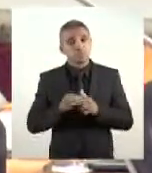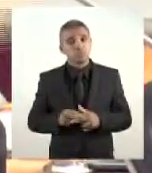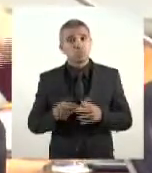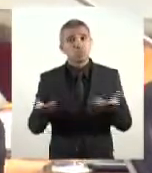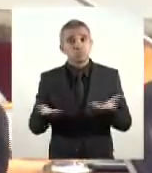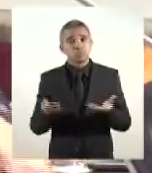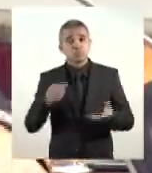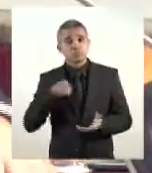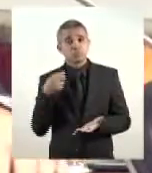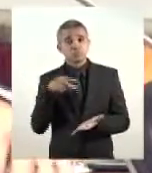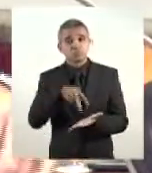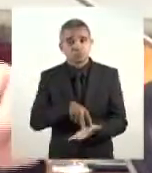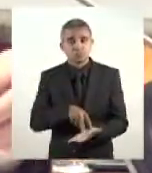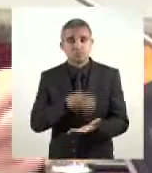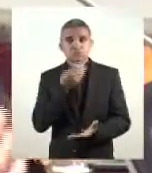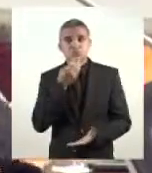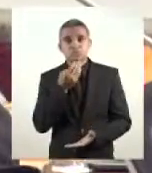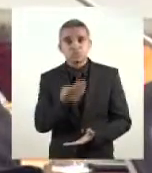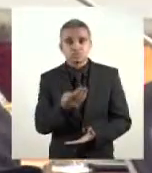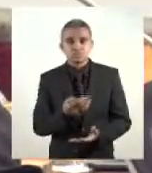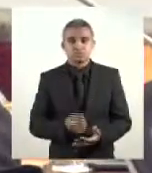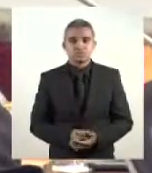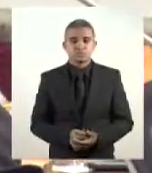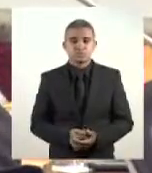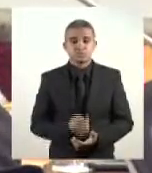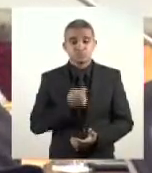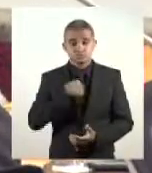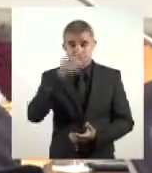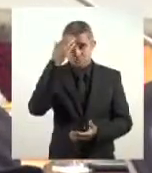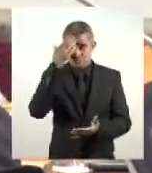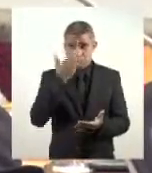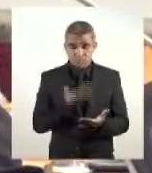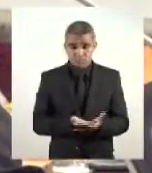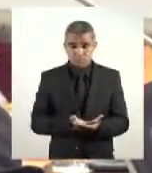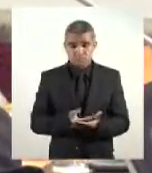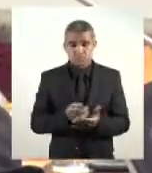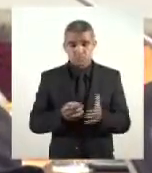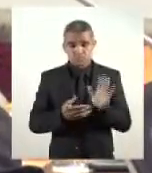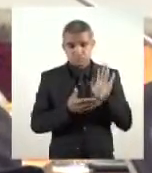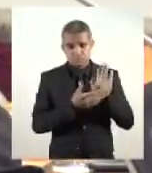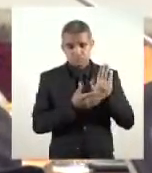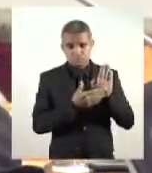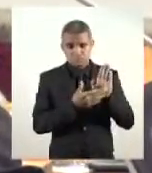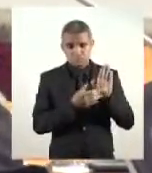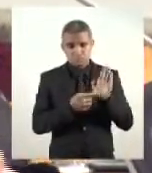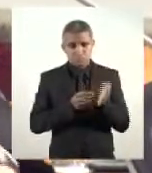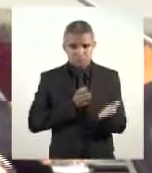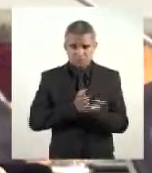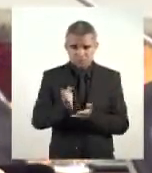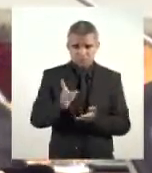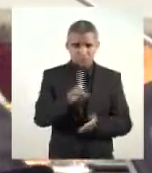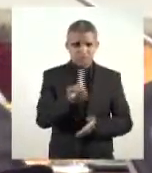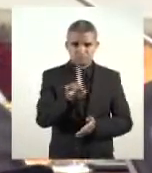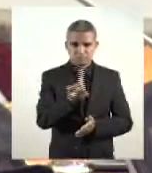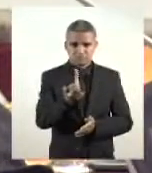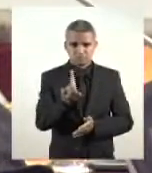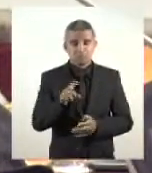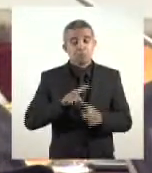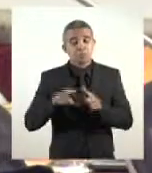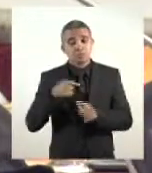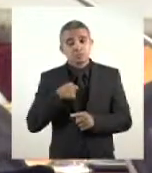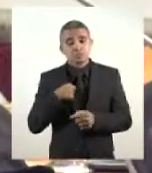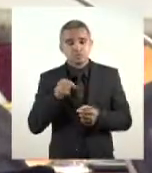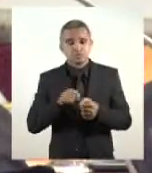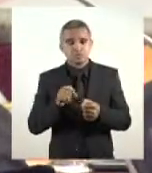aqui, pedir. Eu acredito que esse meu requerimento não vai passar. Não vai passar. Mas eu tentei.